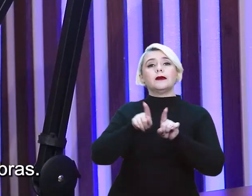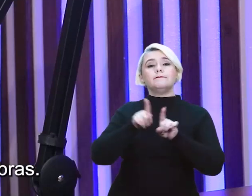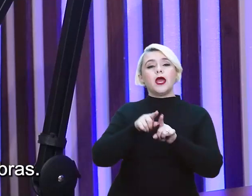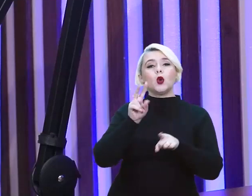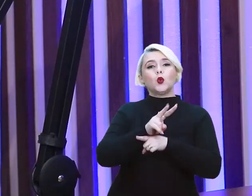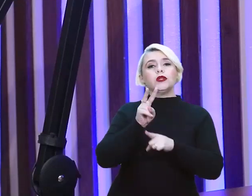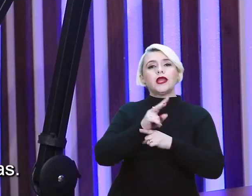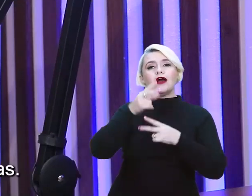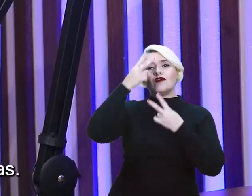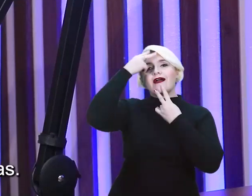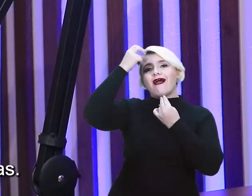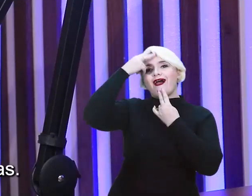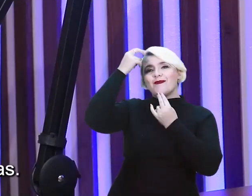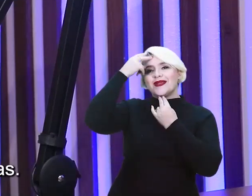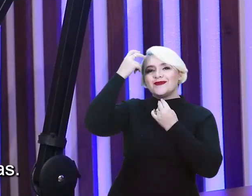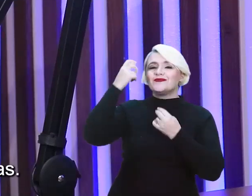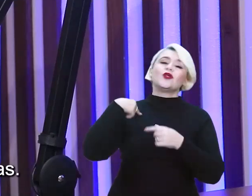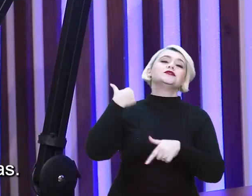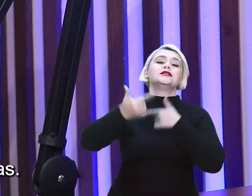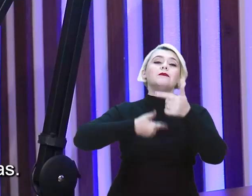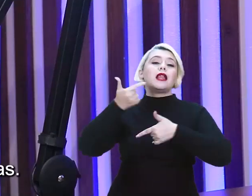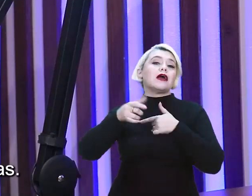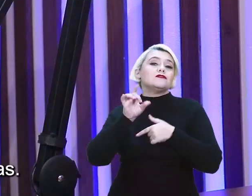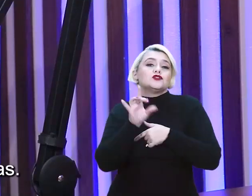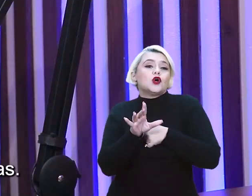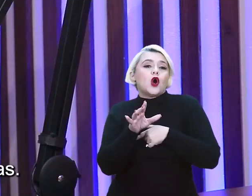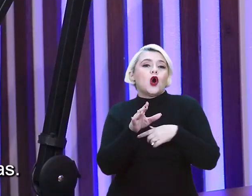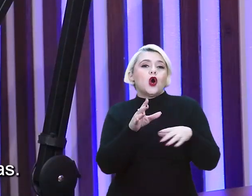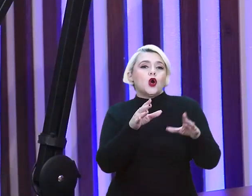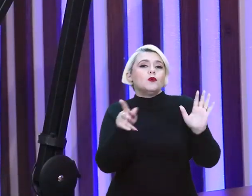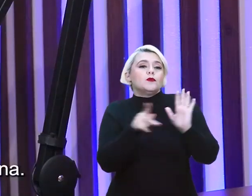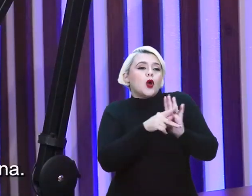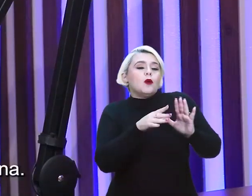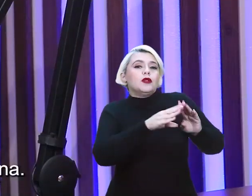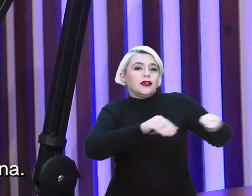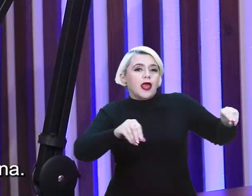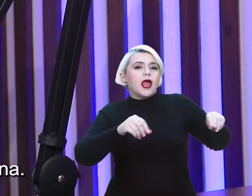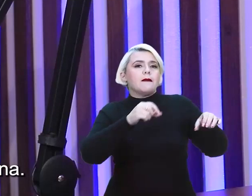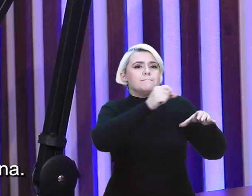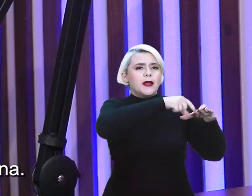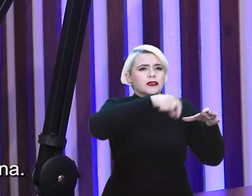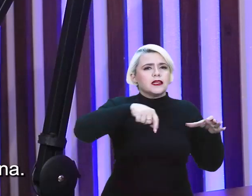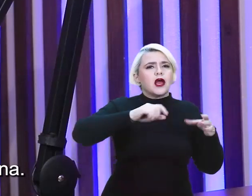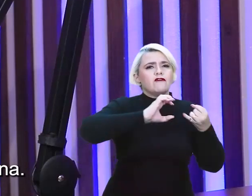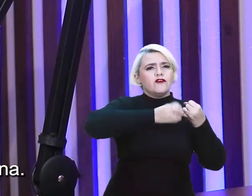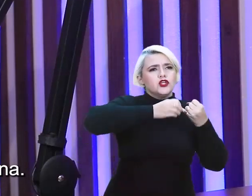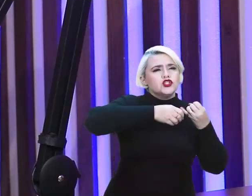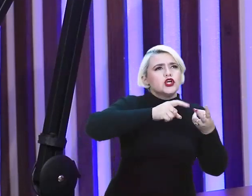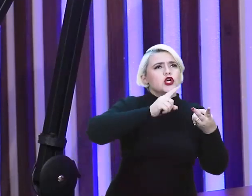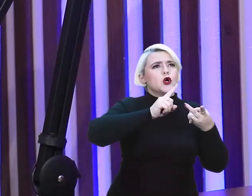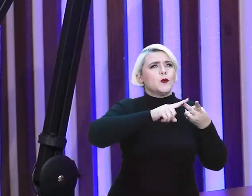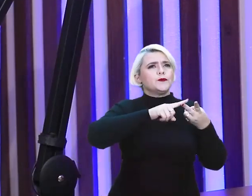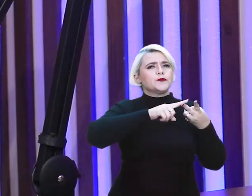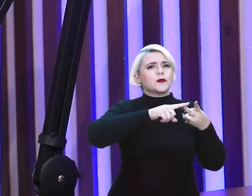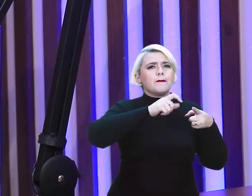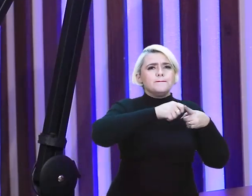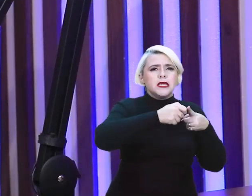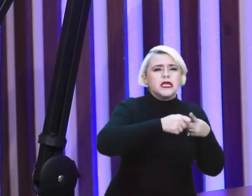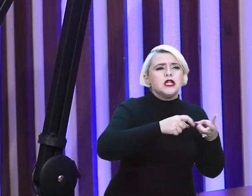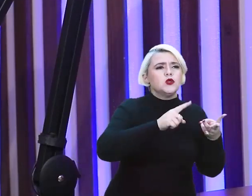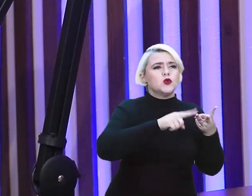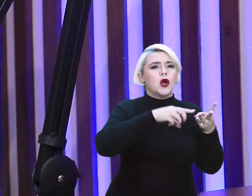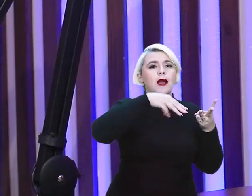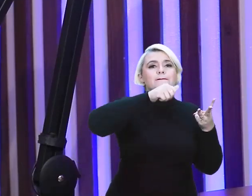de cabras. uhum, Então nós trabalhávamos basicamente nas nossas roças. Plantava feijão, milho e mamona, era